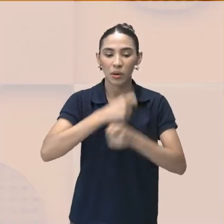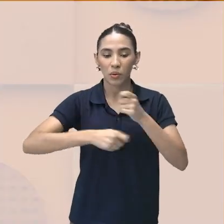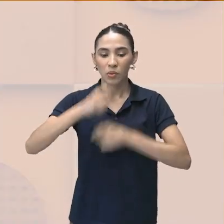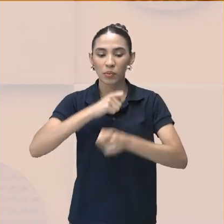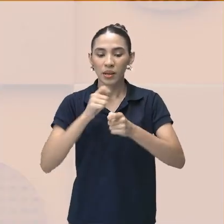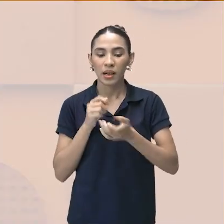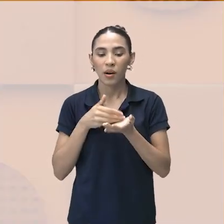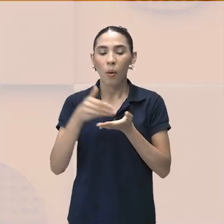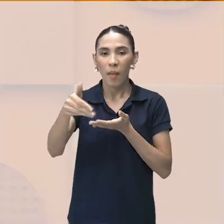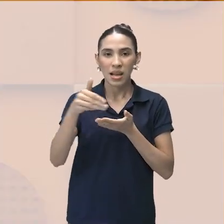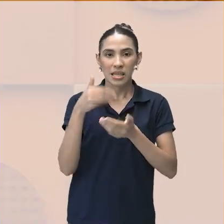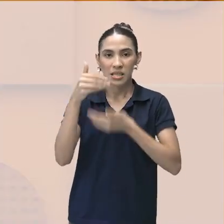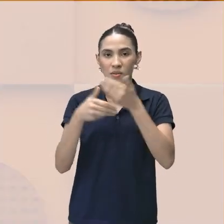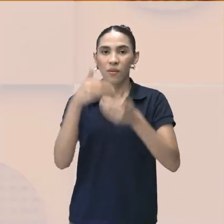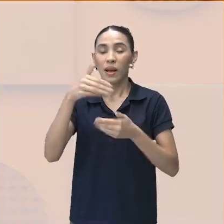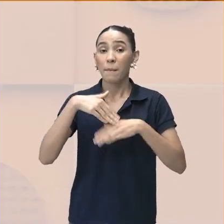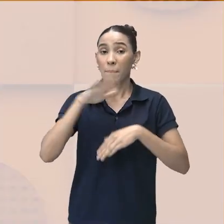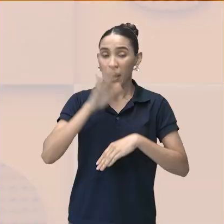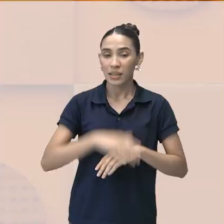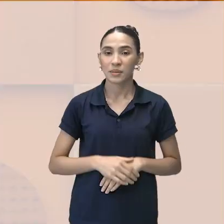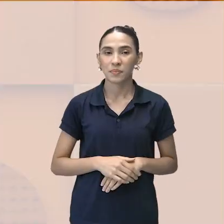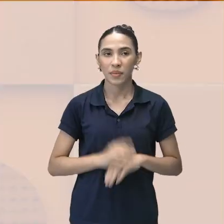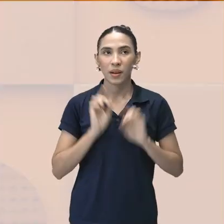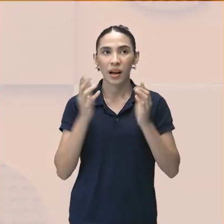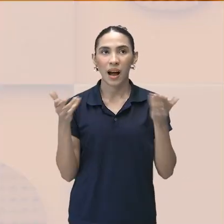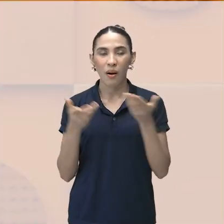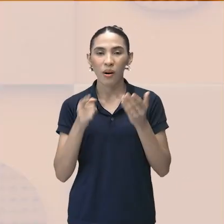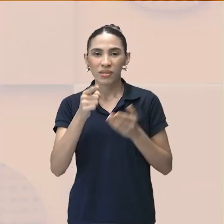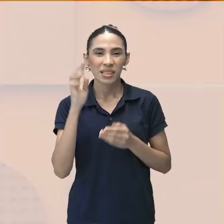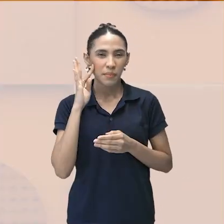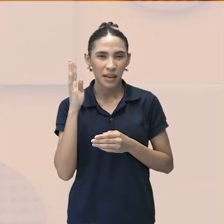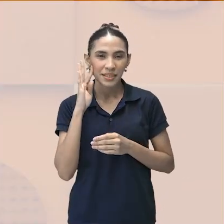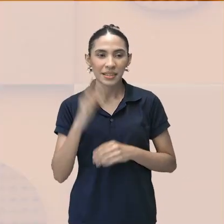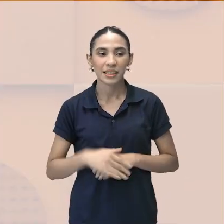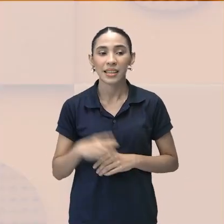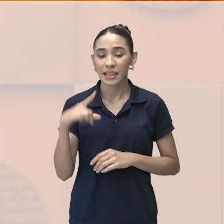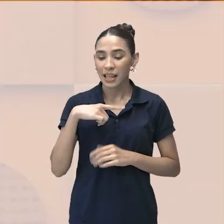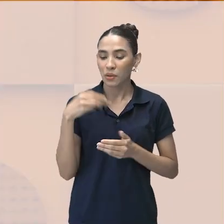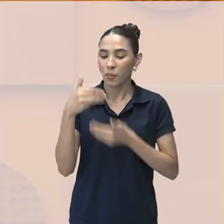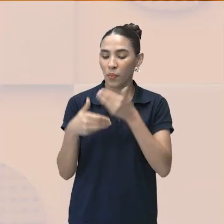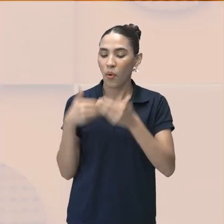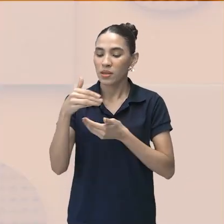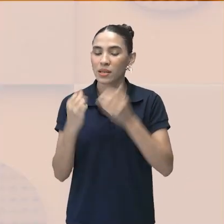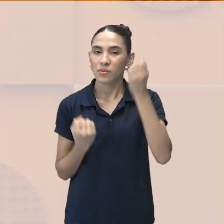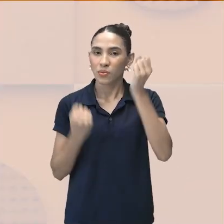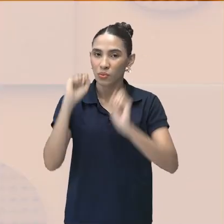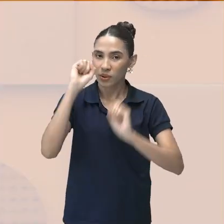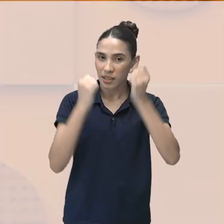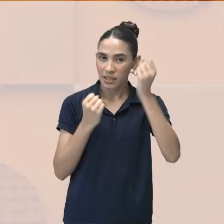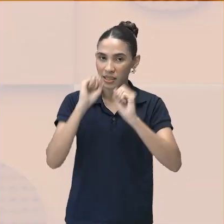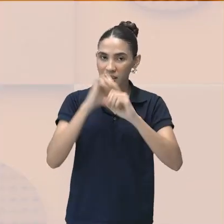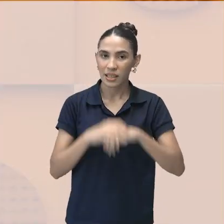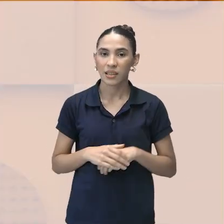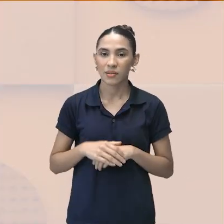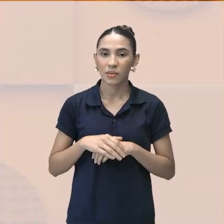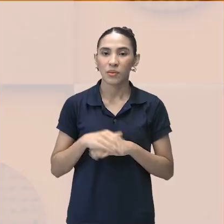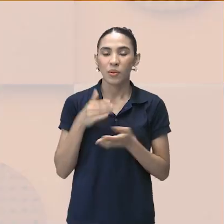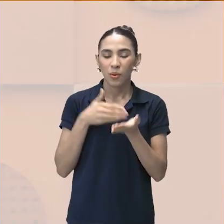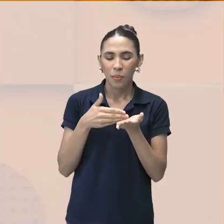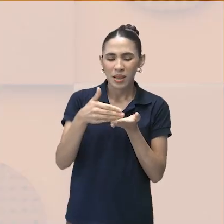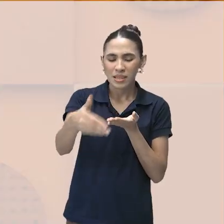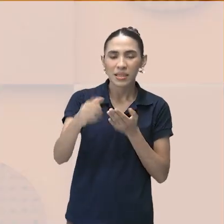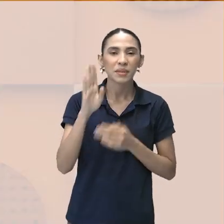a se desenvolver cada vez mais. Agora, imaginem, tendo esse processo de industrialização,